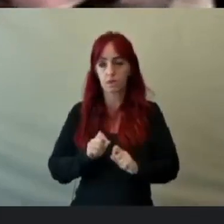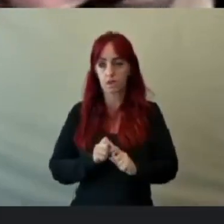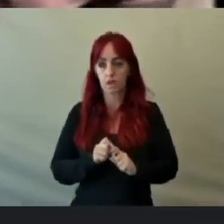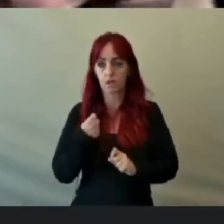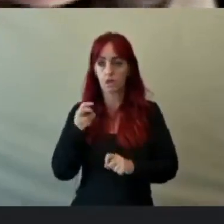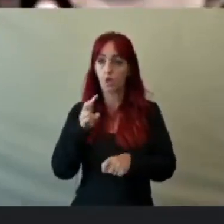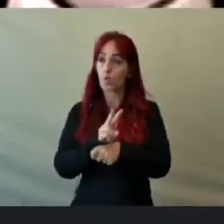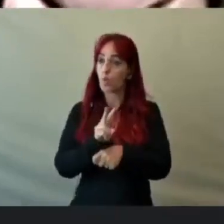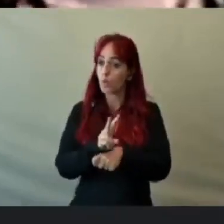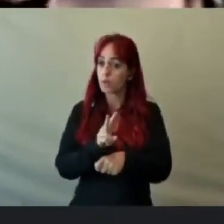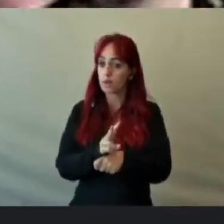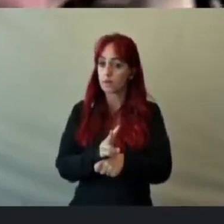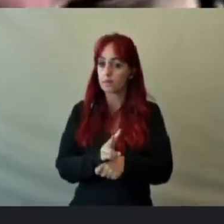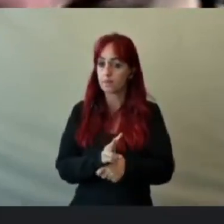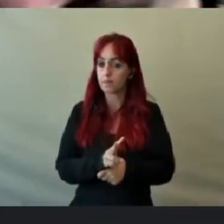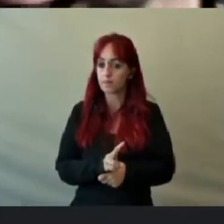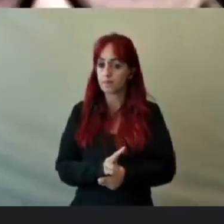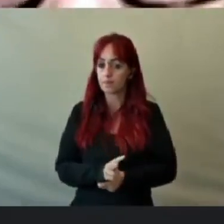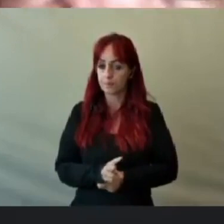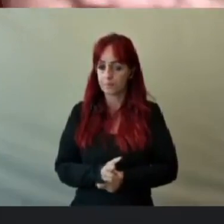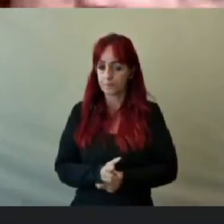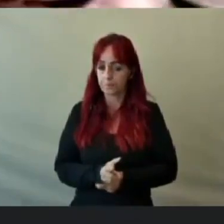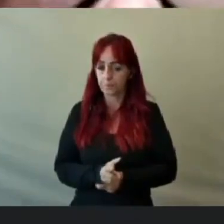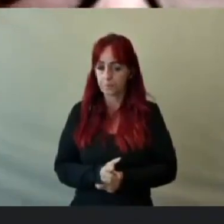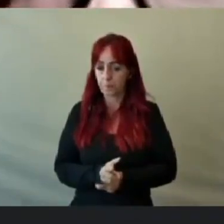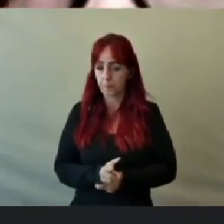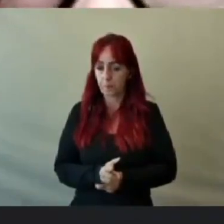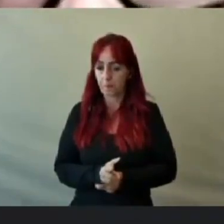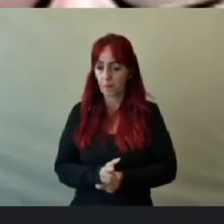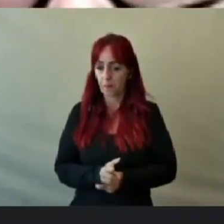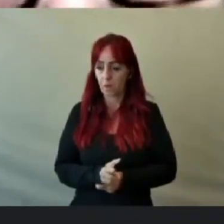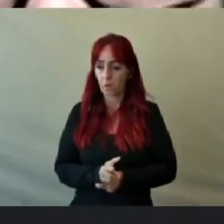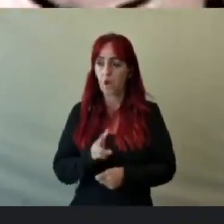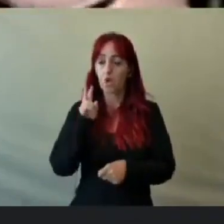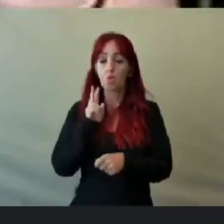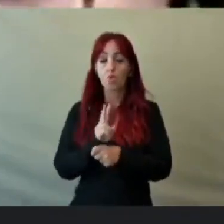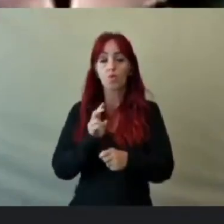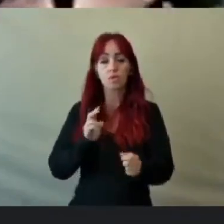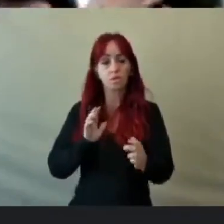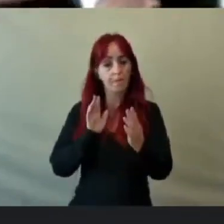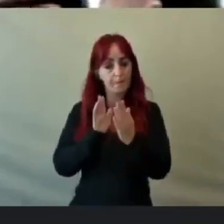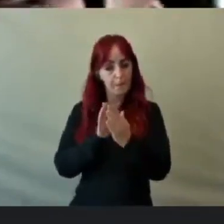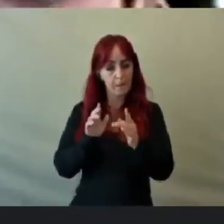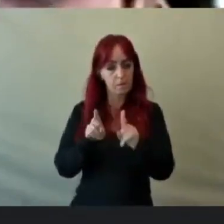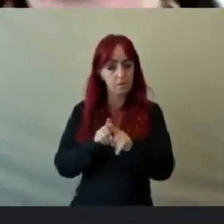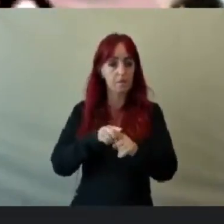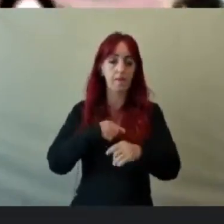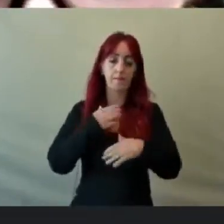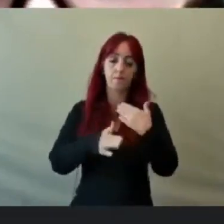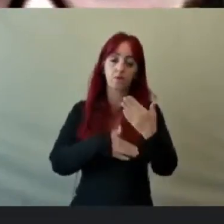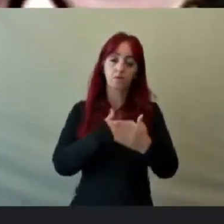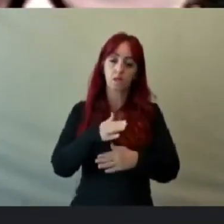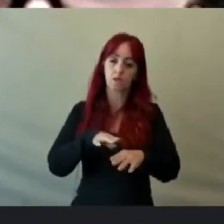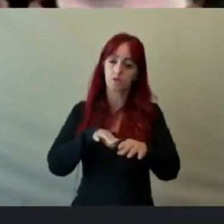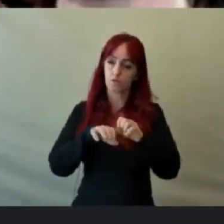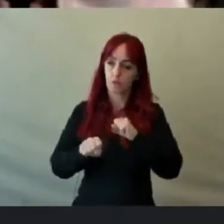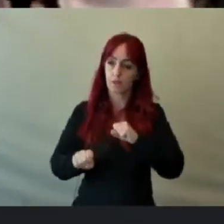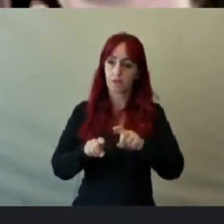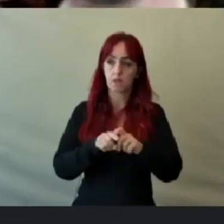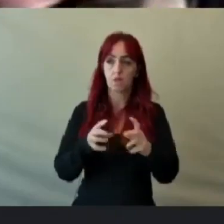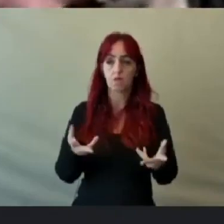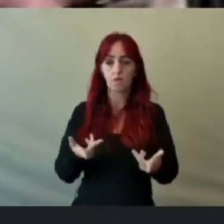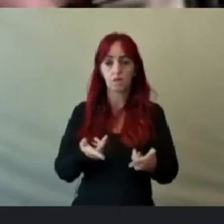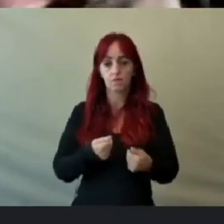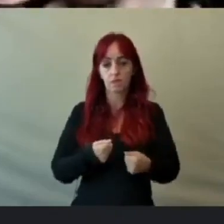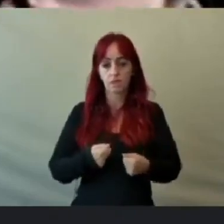muito de perto do processo de formação e qualificação dos cuidadores do programa isso que a Cláudia